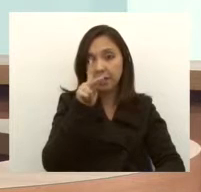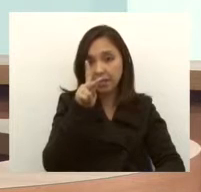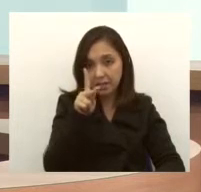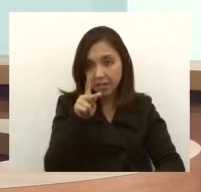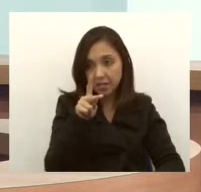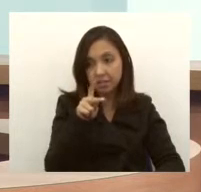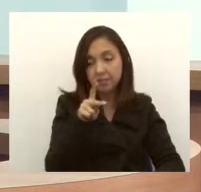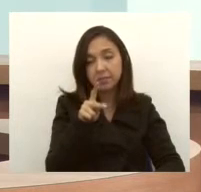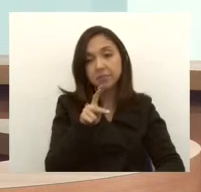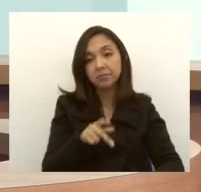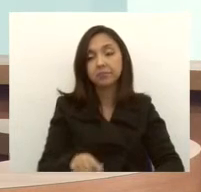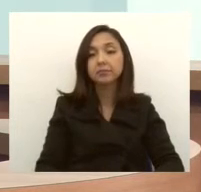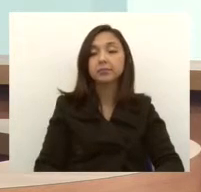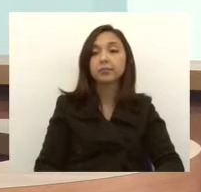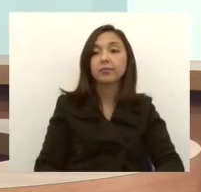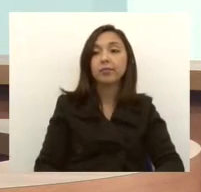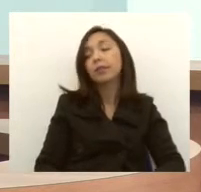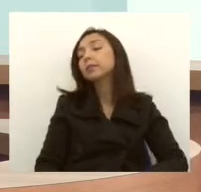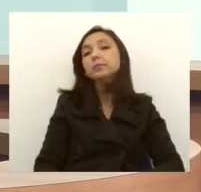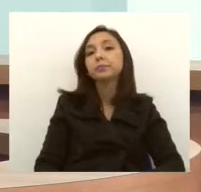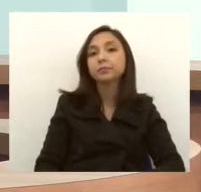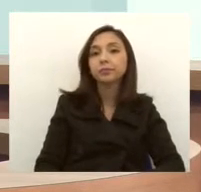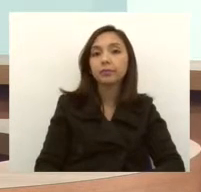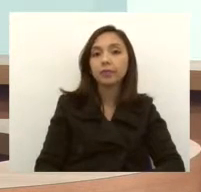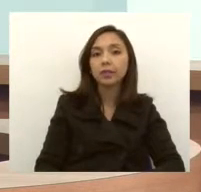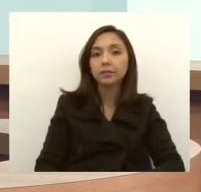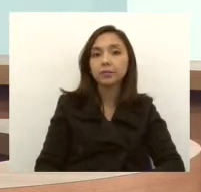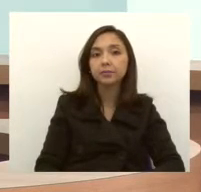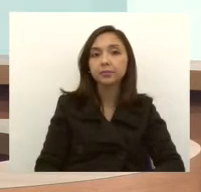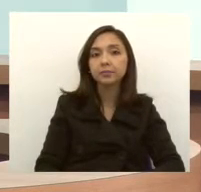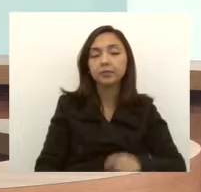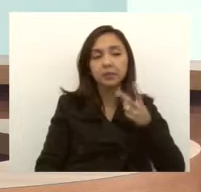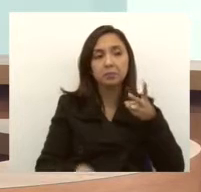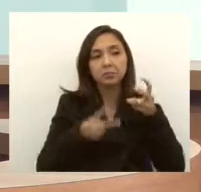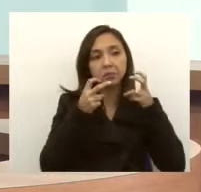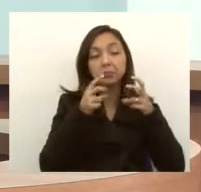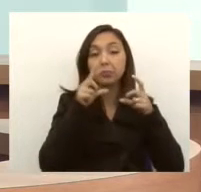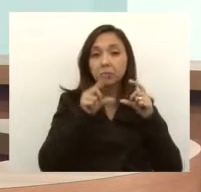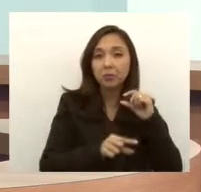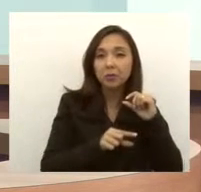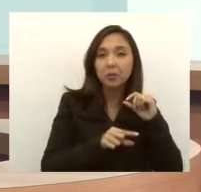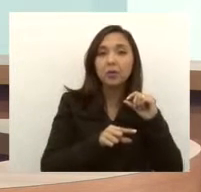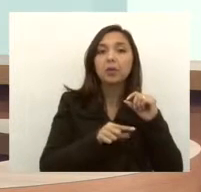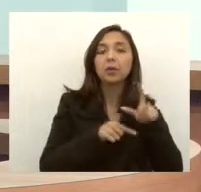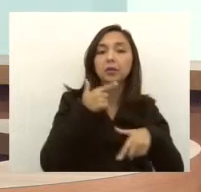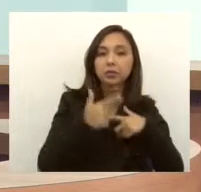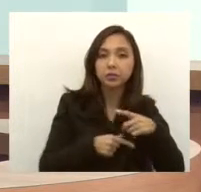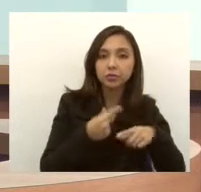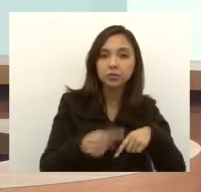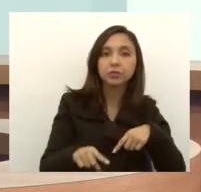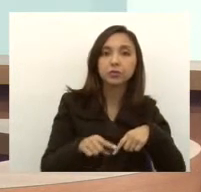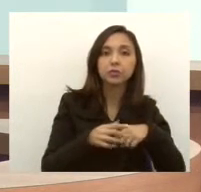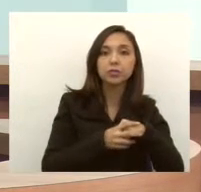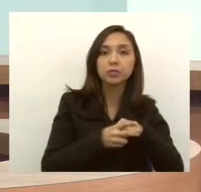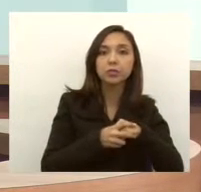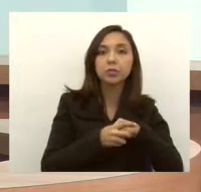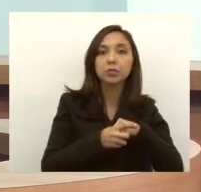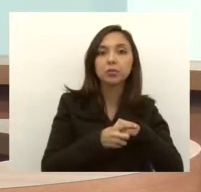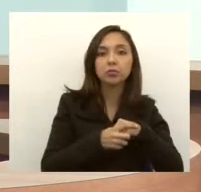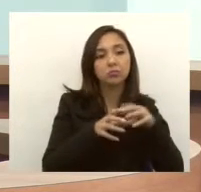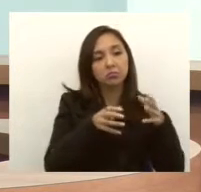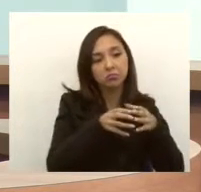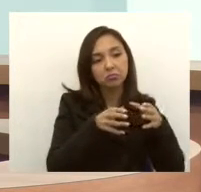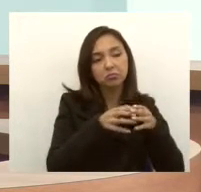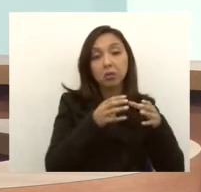no atacado um pouco mais baixo e repassa no varejo a população de Guarulhos por um preço